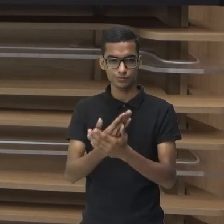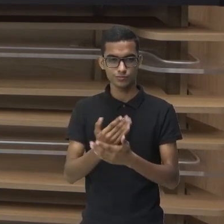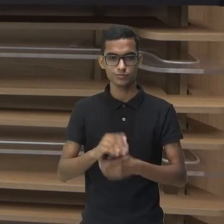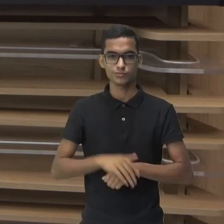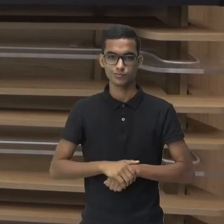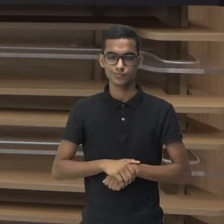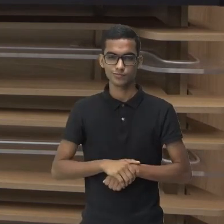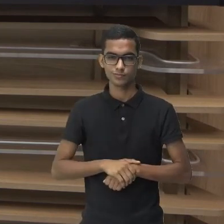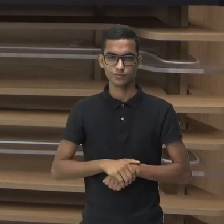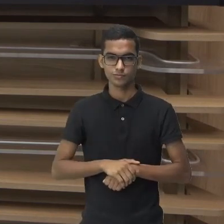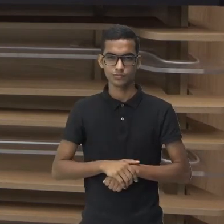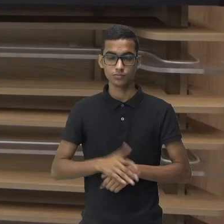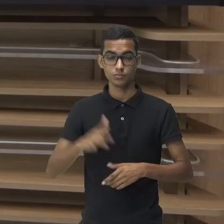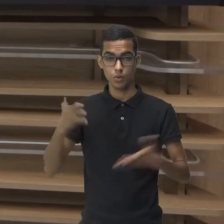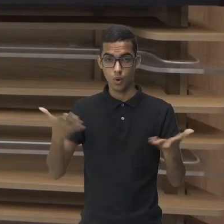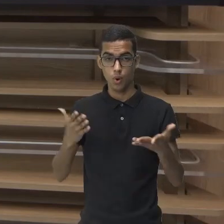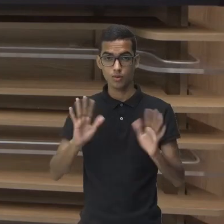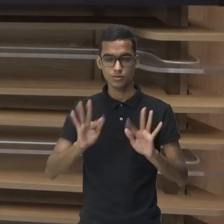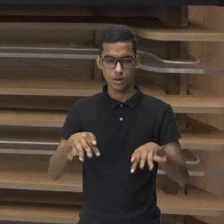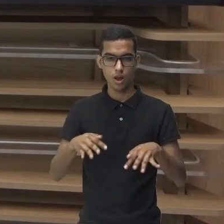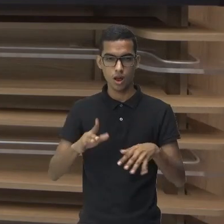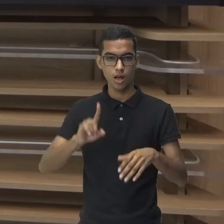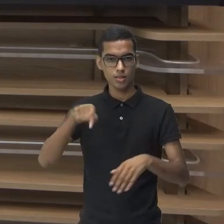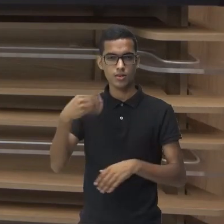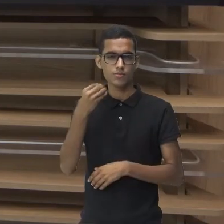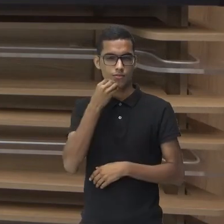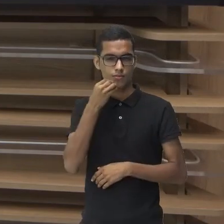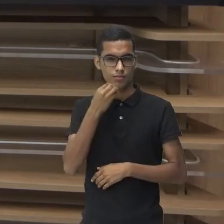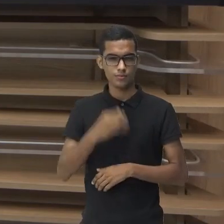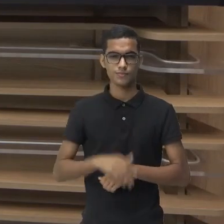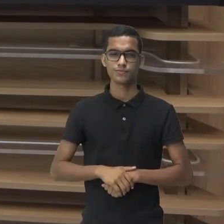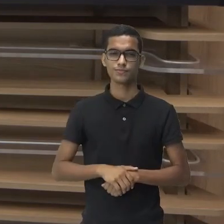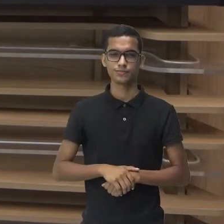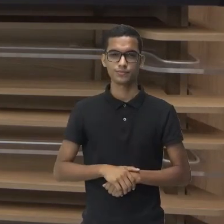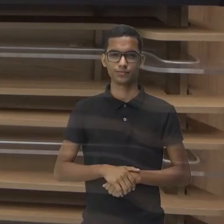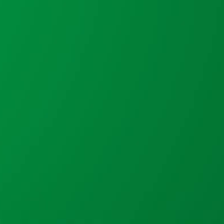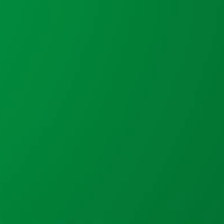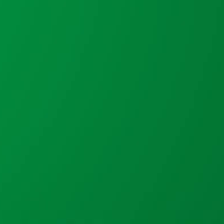aulas. Então, pessoal, por hoje é só e até a próxima.